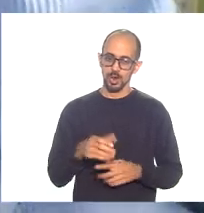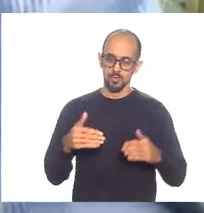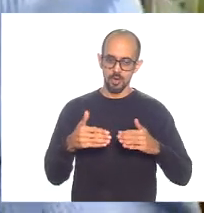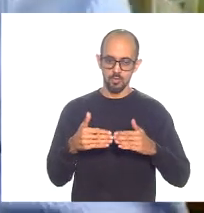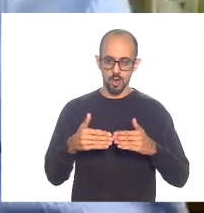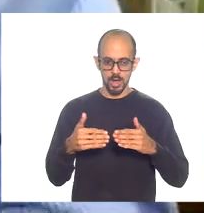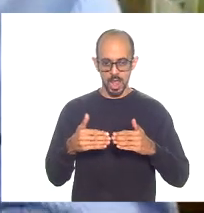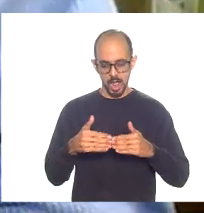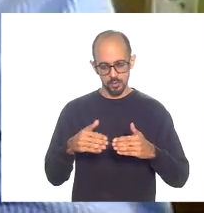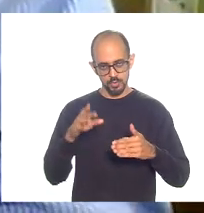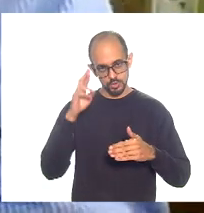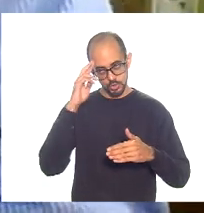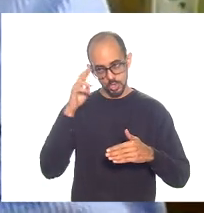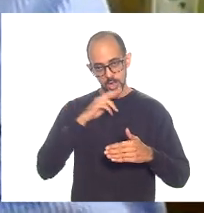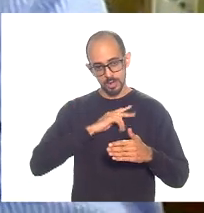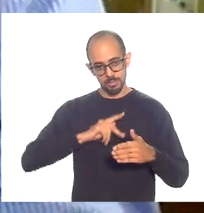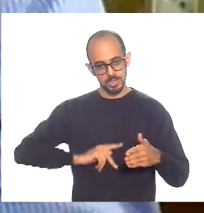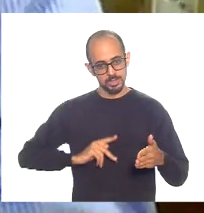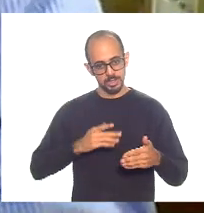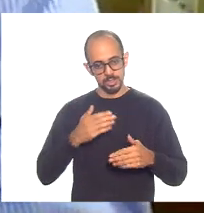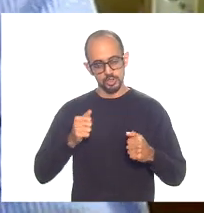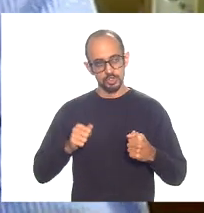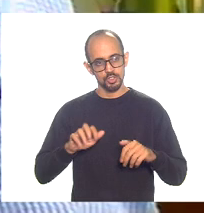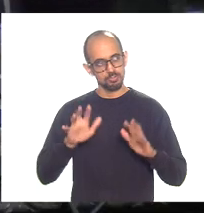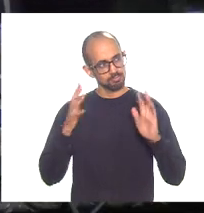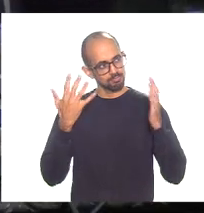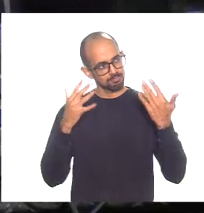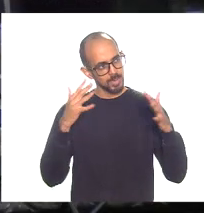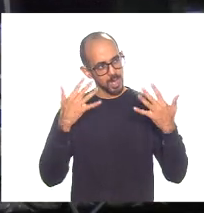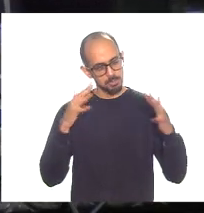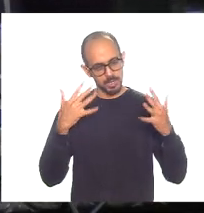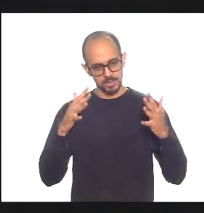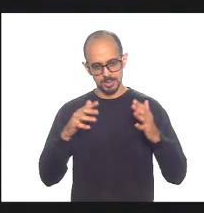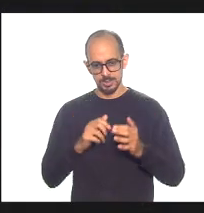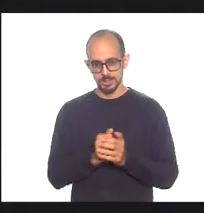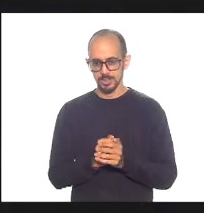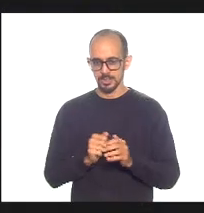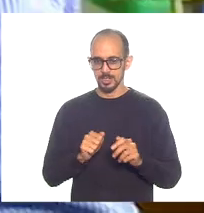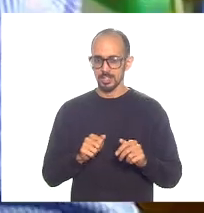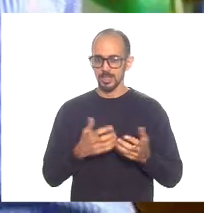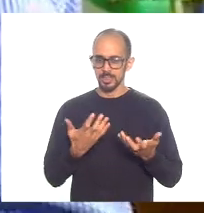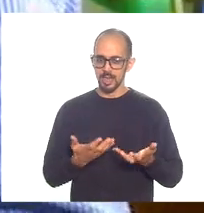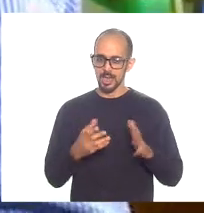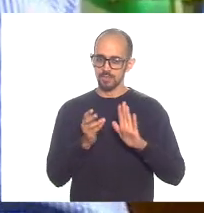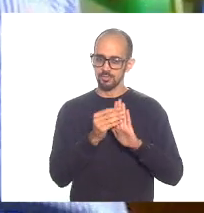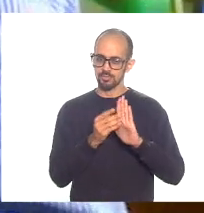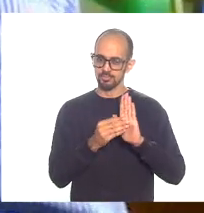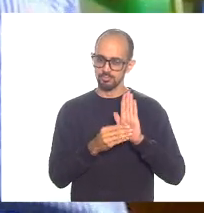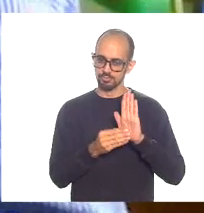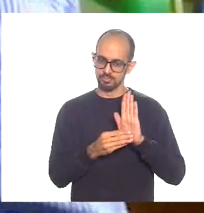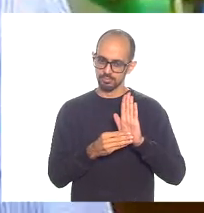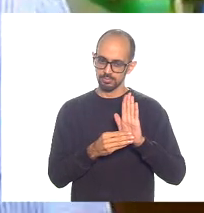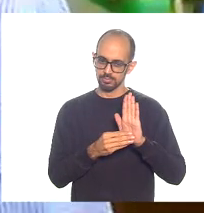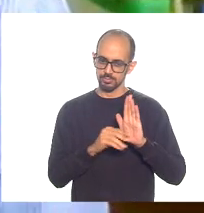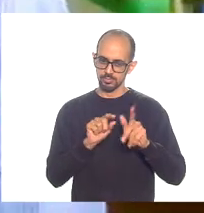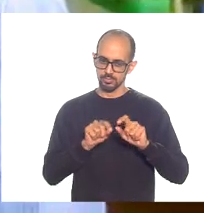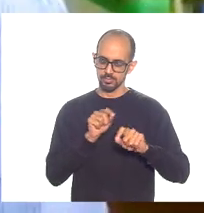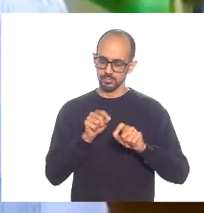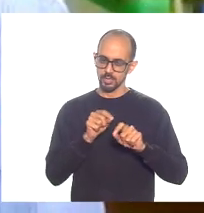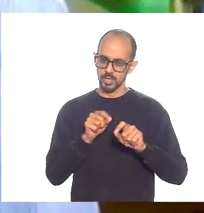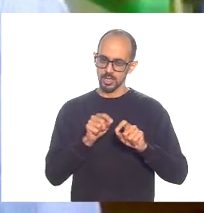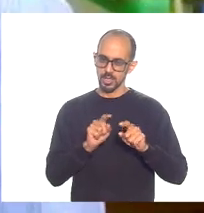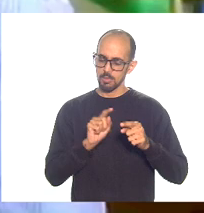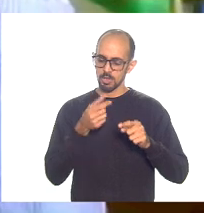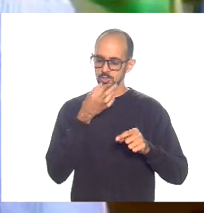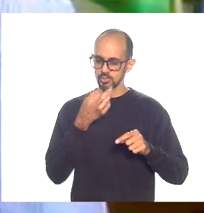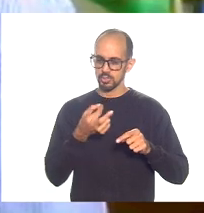Favorável, senhora presidente, com louvor. Obrigado. Quero deixar registrado, ouviu, que a bela indicação